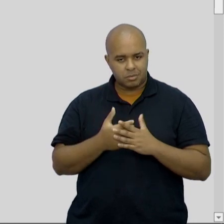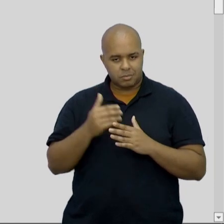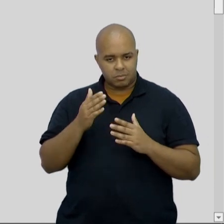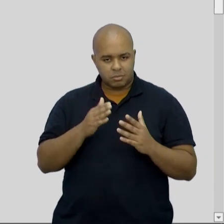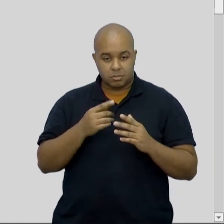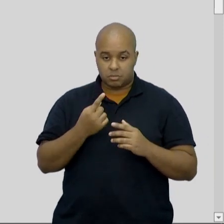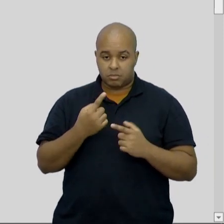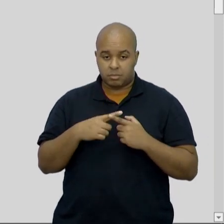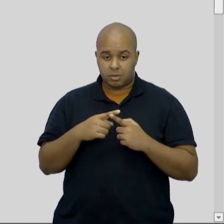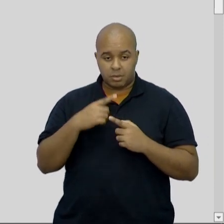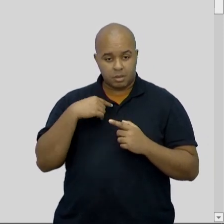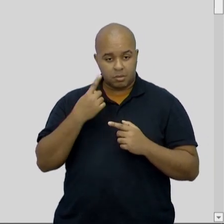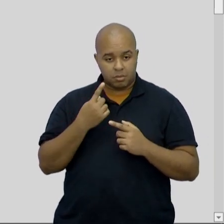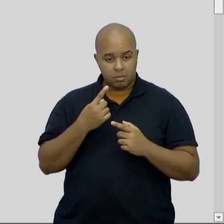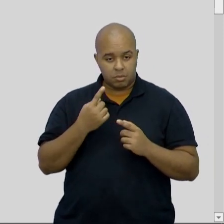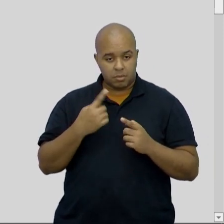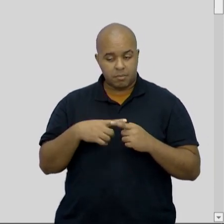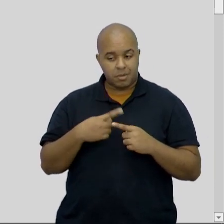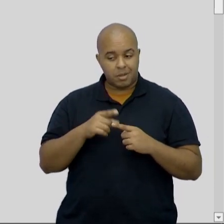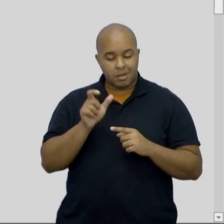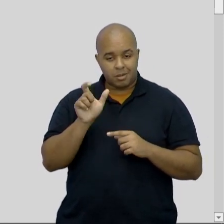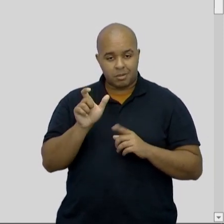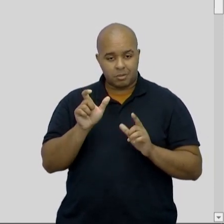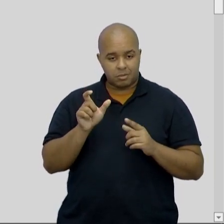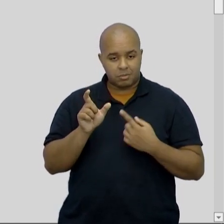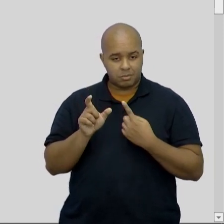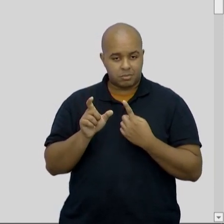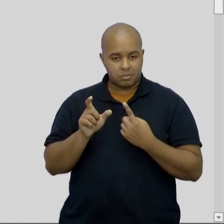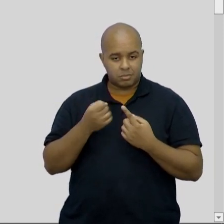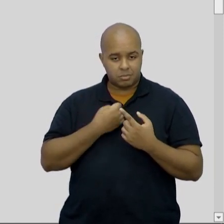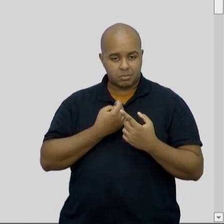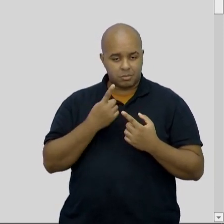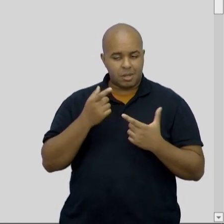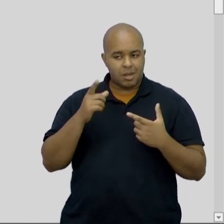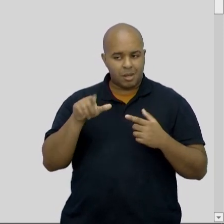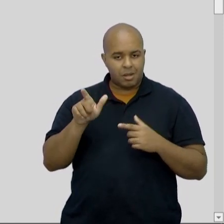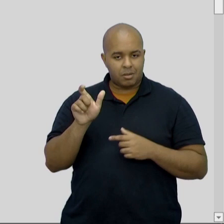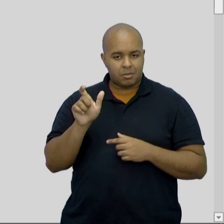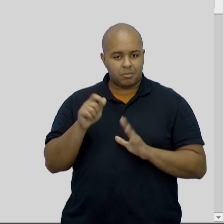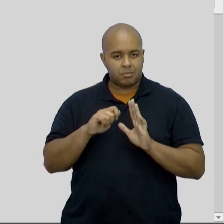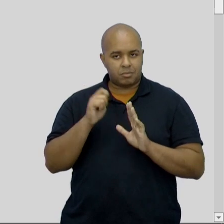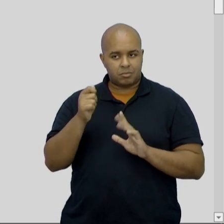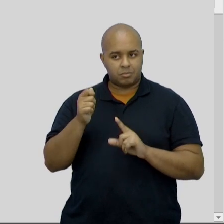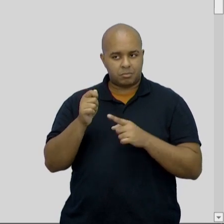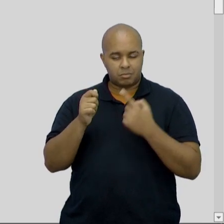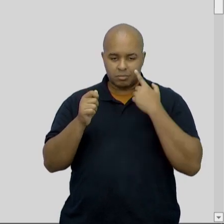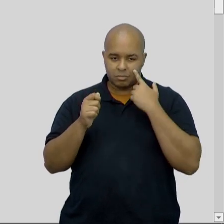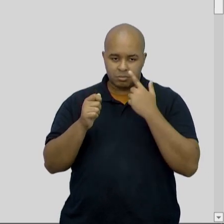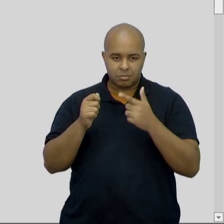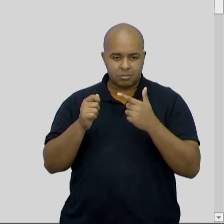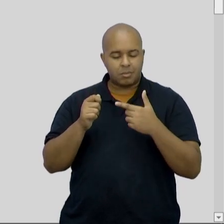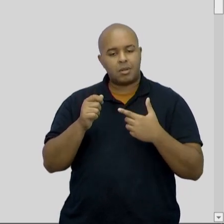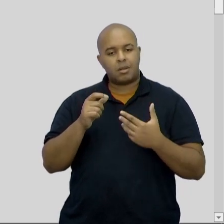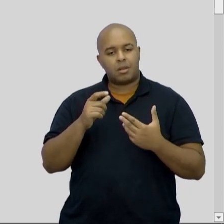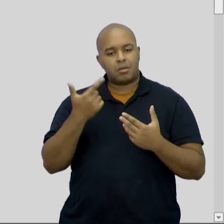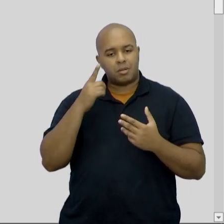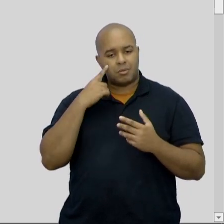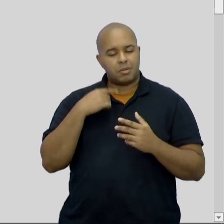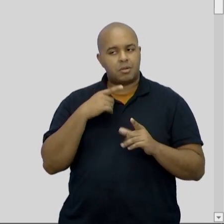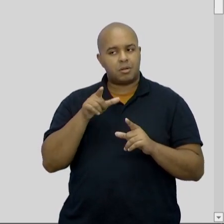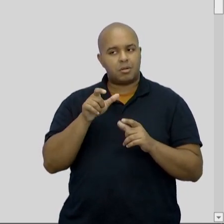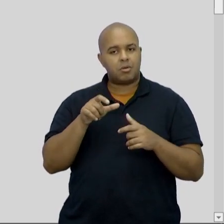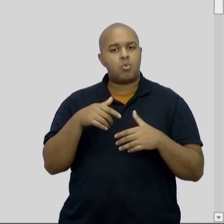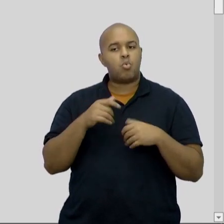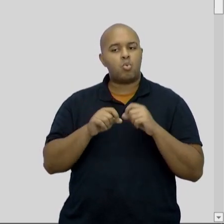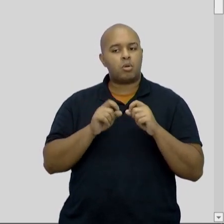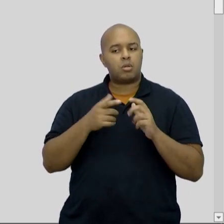inferior. 1. Por que tem esse 1? Porque aqui, ó, é onde você vai observar e sacar